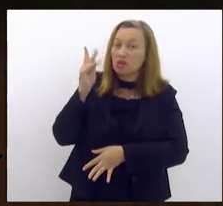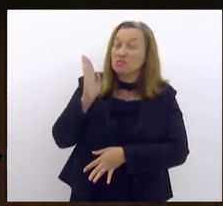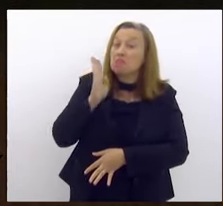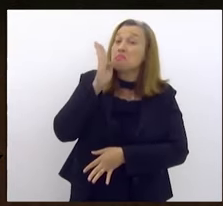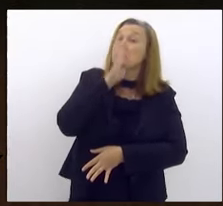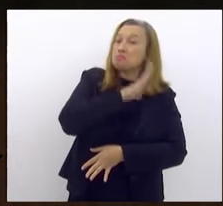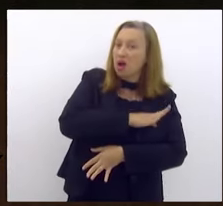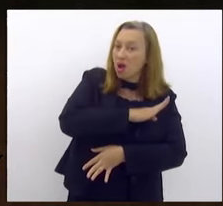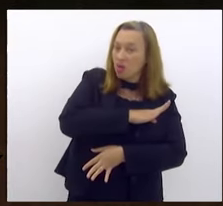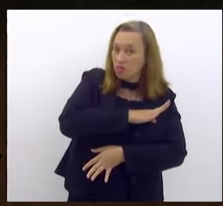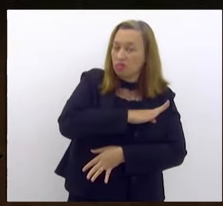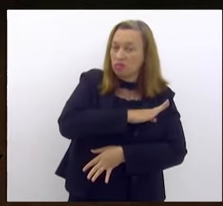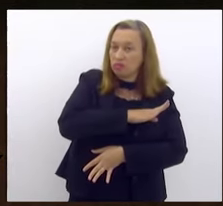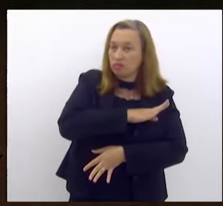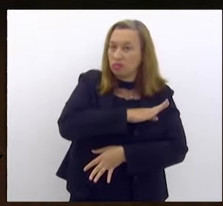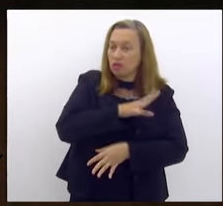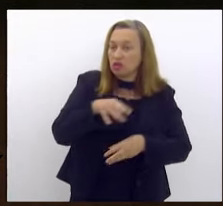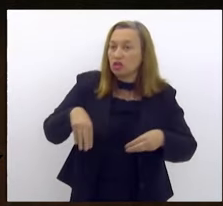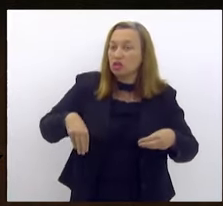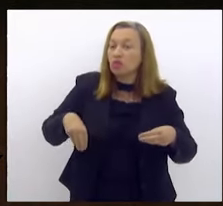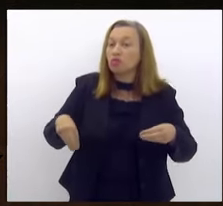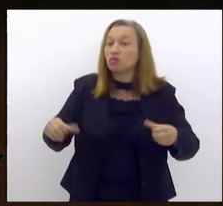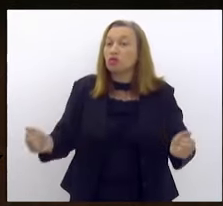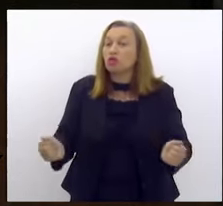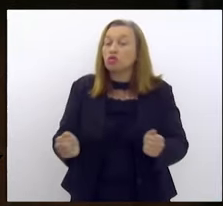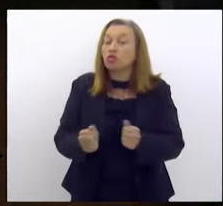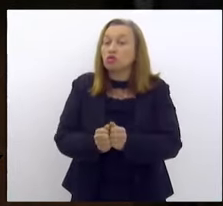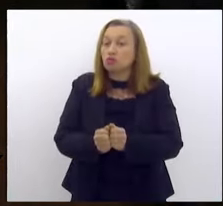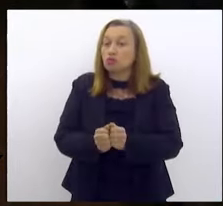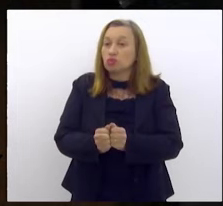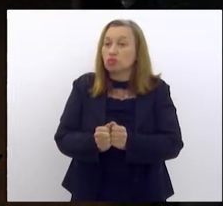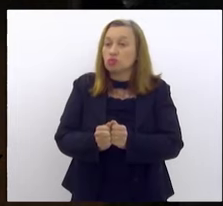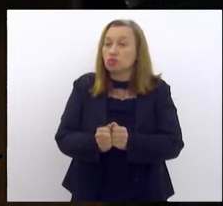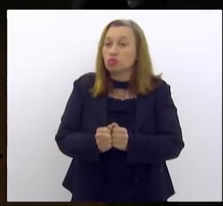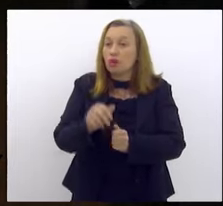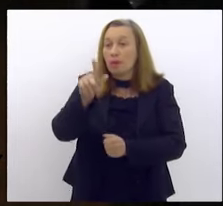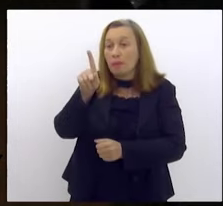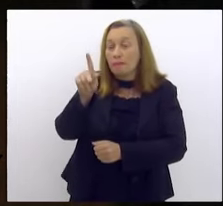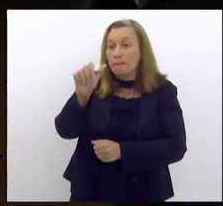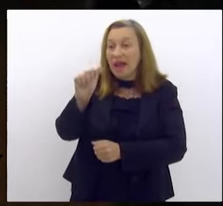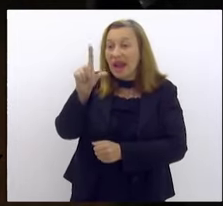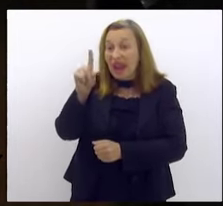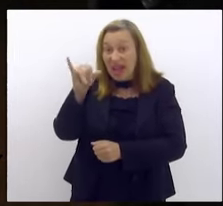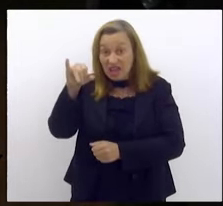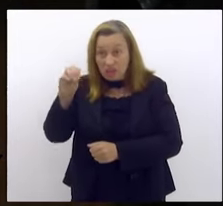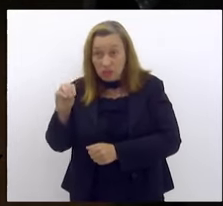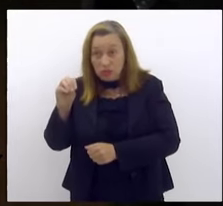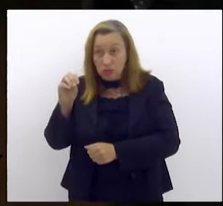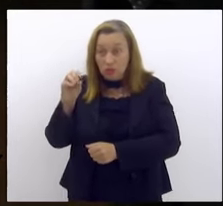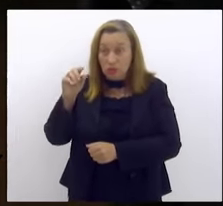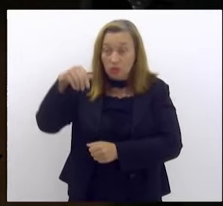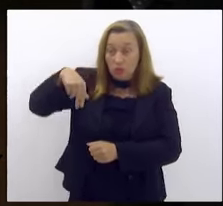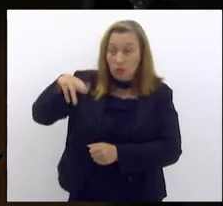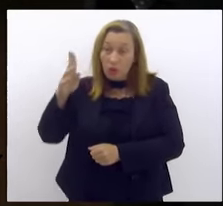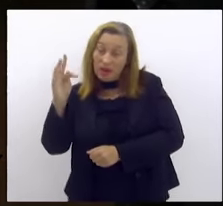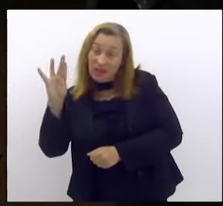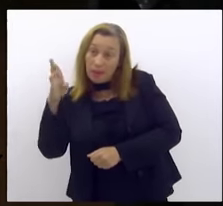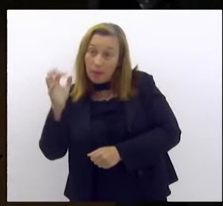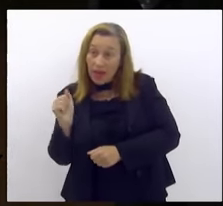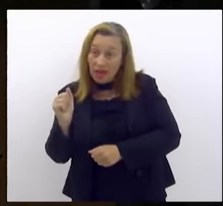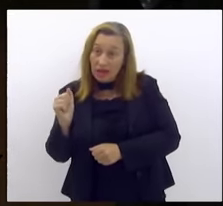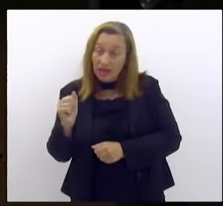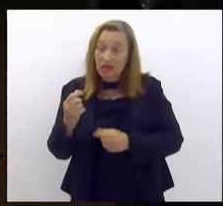do Palácio Guanabara, foi no sentido de abalar a relação, em primeiro lugar, a relação pessoal minha com o